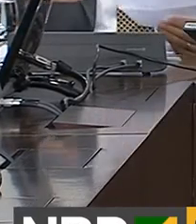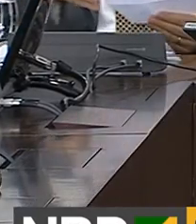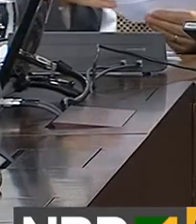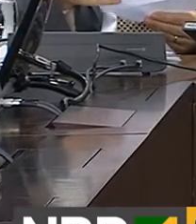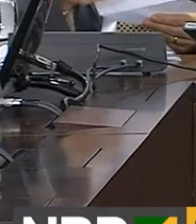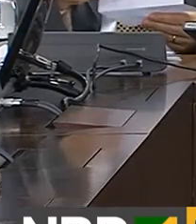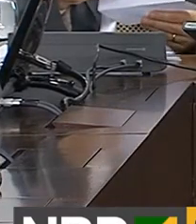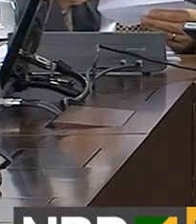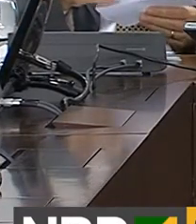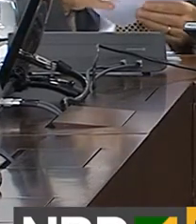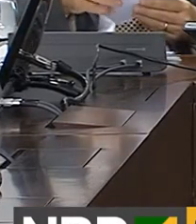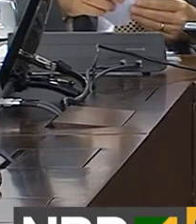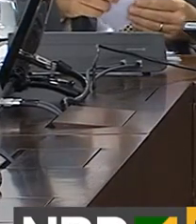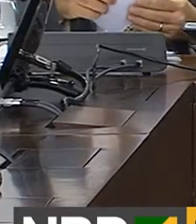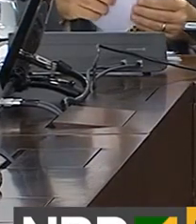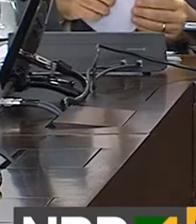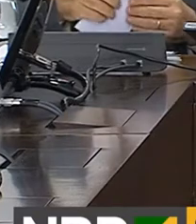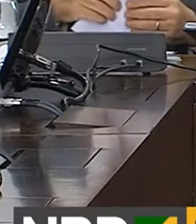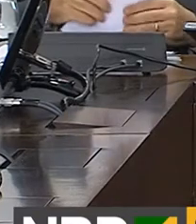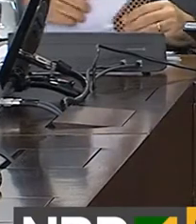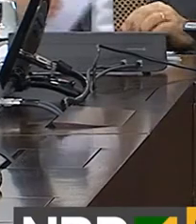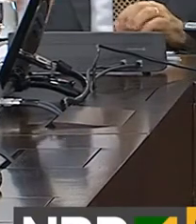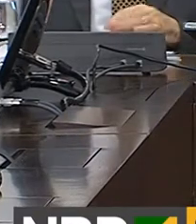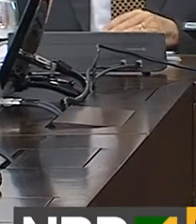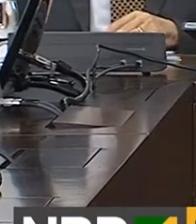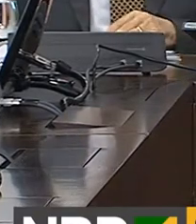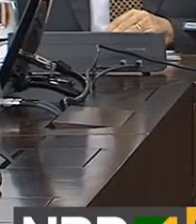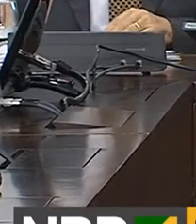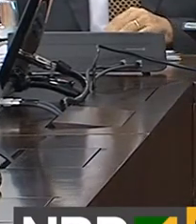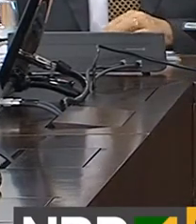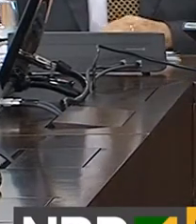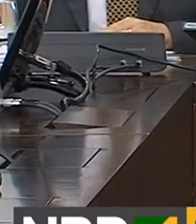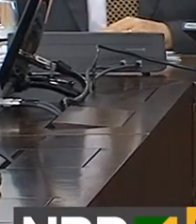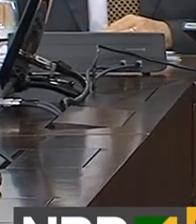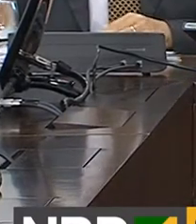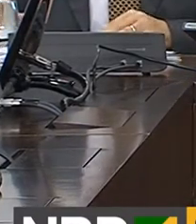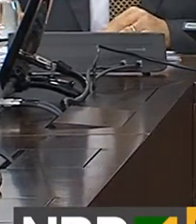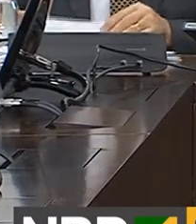está aqui porque já está com um